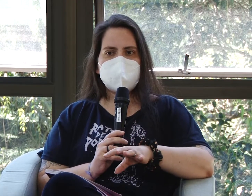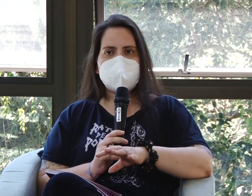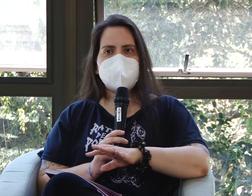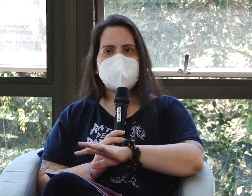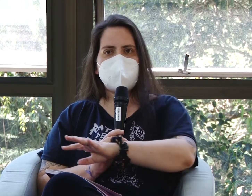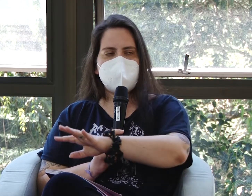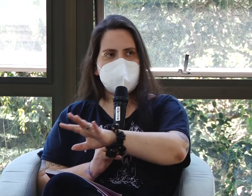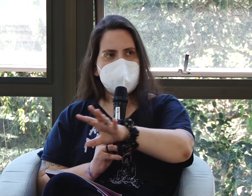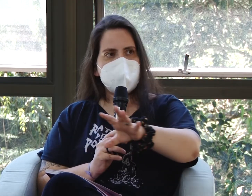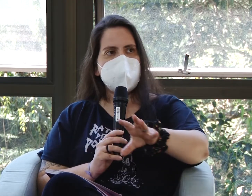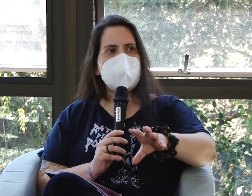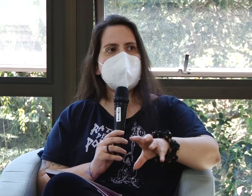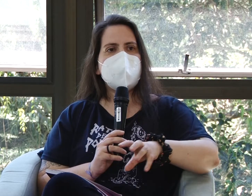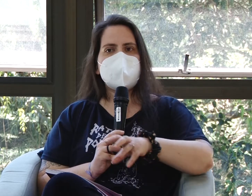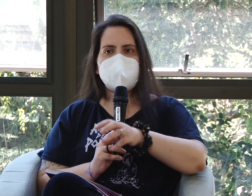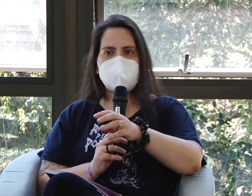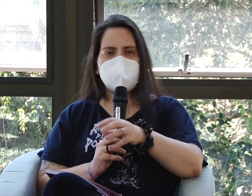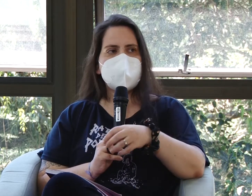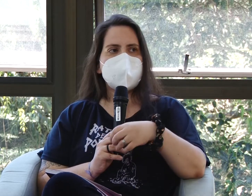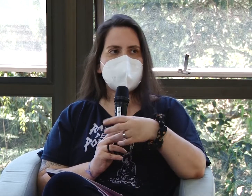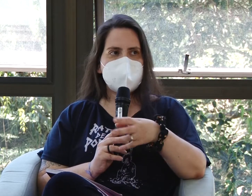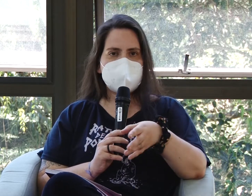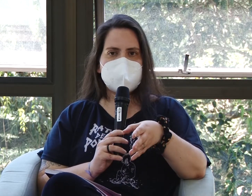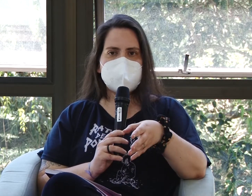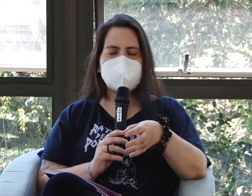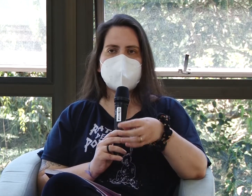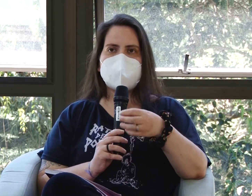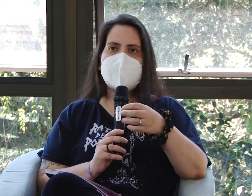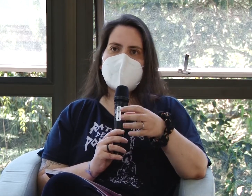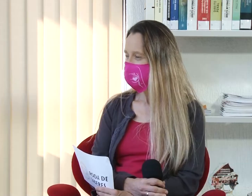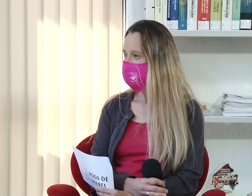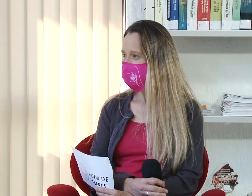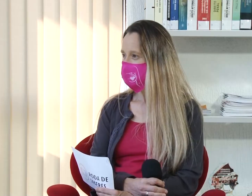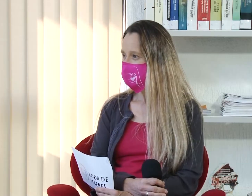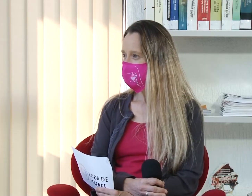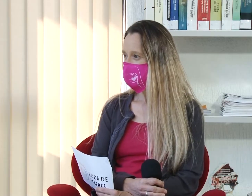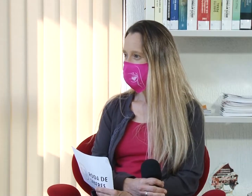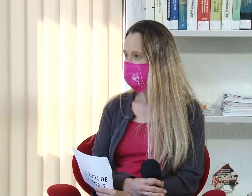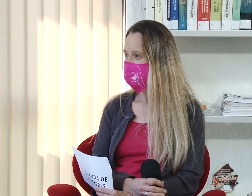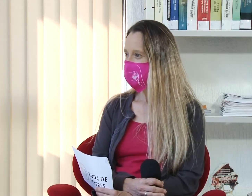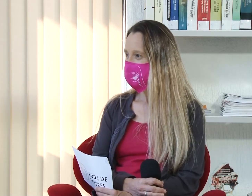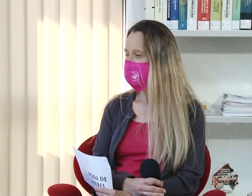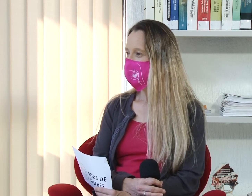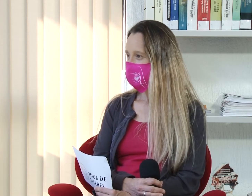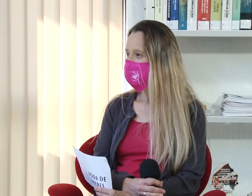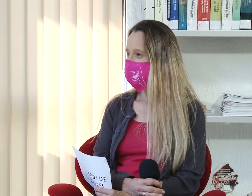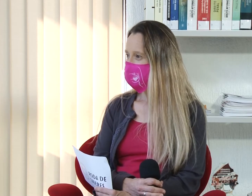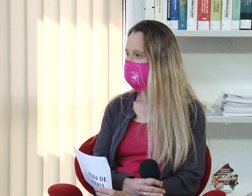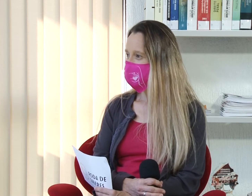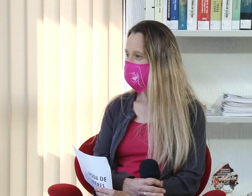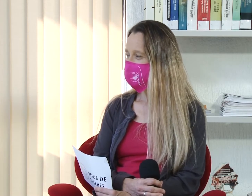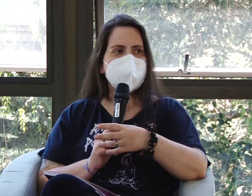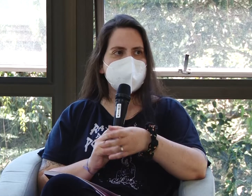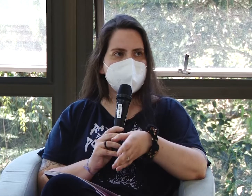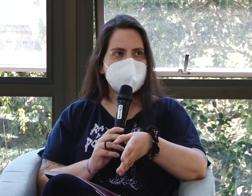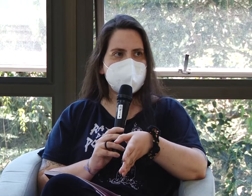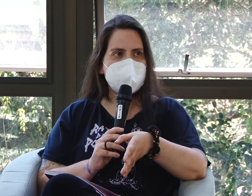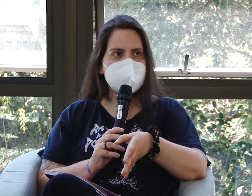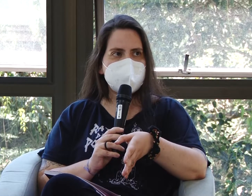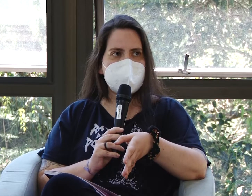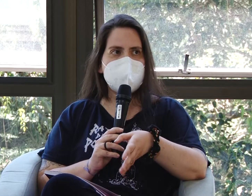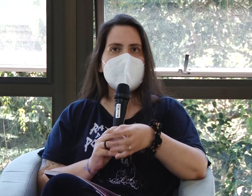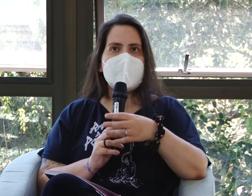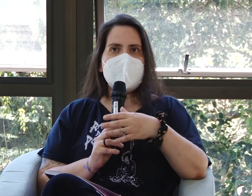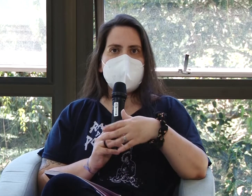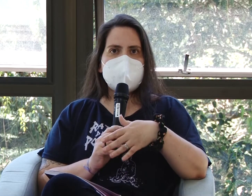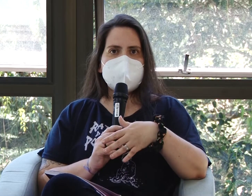está num processo mesmo de mapeamento e de construção dessas relações. Por exemplo, alguns salões de beleza, né, que os nossos produtos também